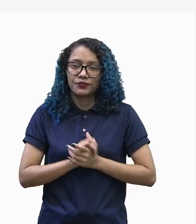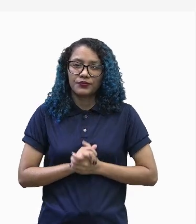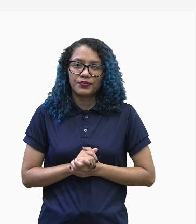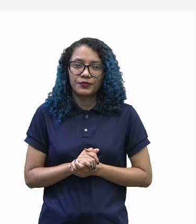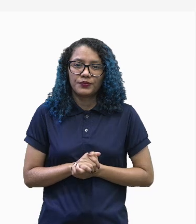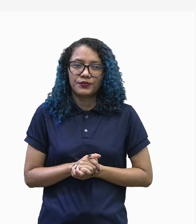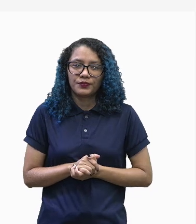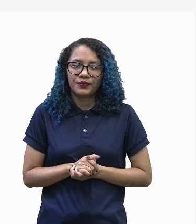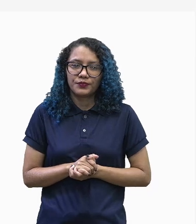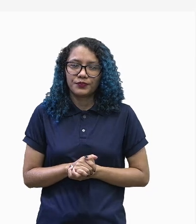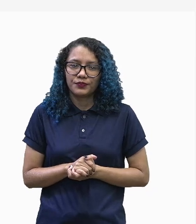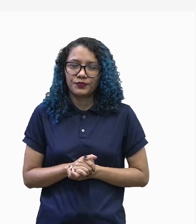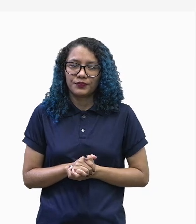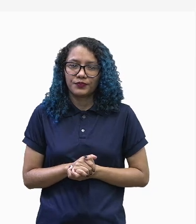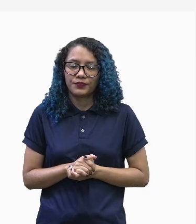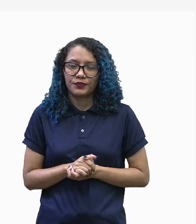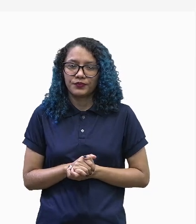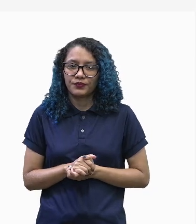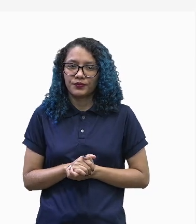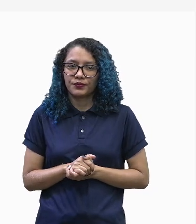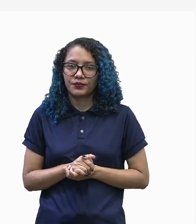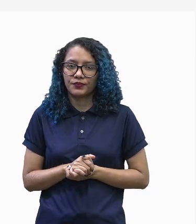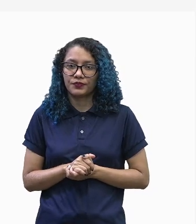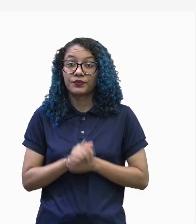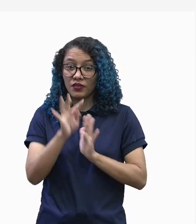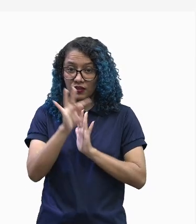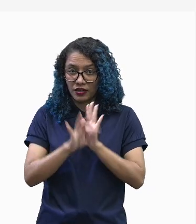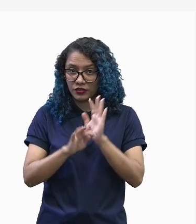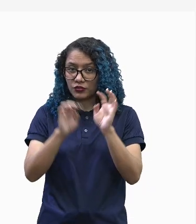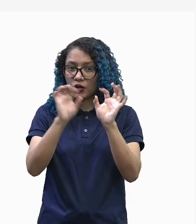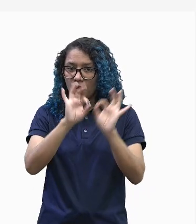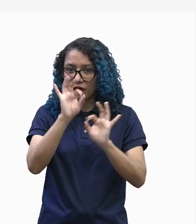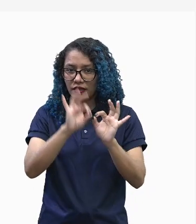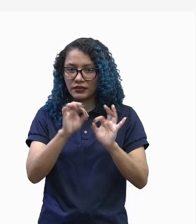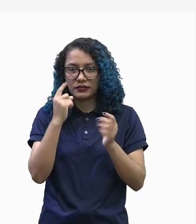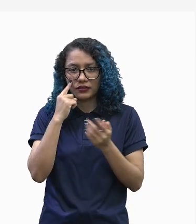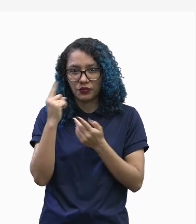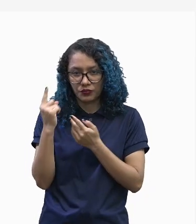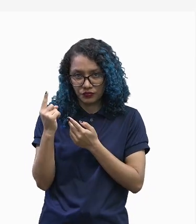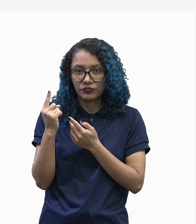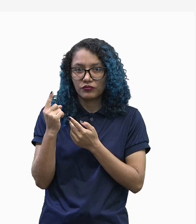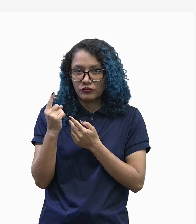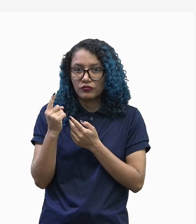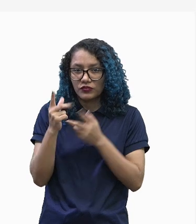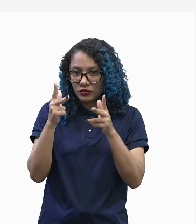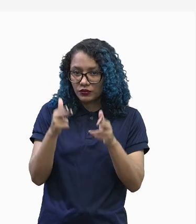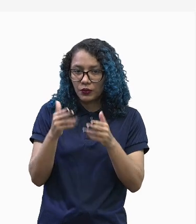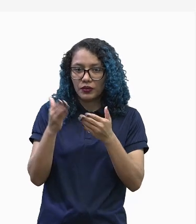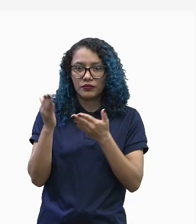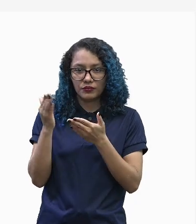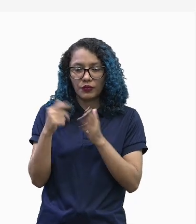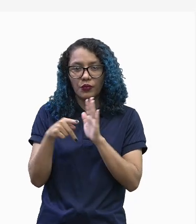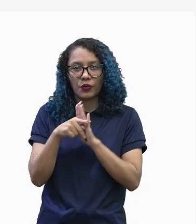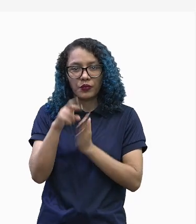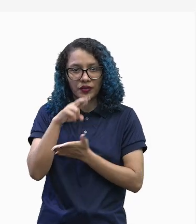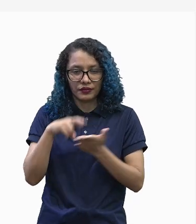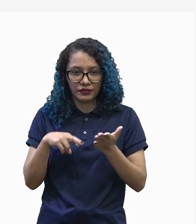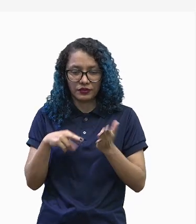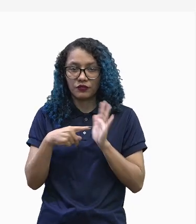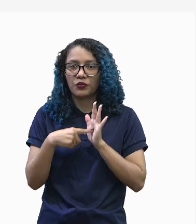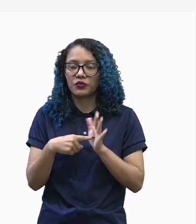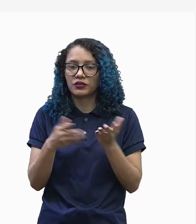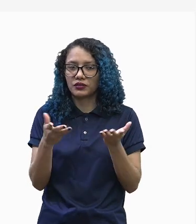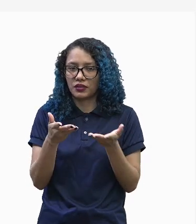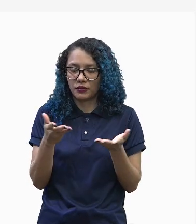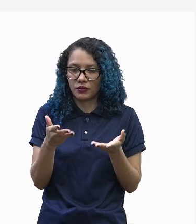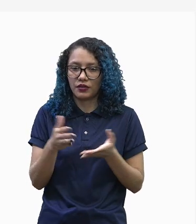vocês e ele tem essa estrutura de texto, né, de uma redação. Então, acompanhe